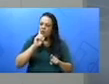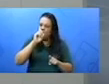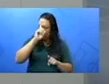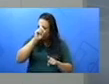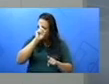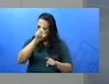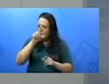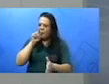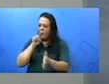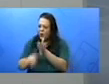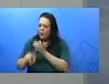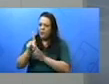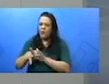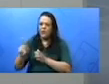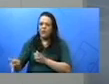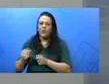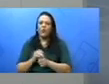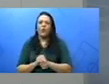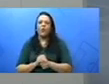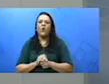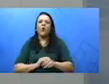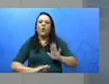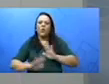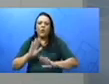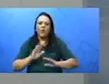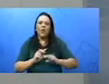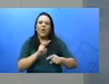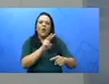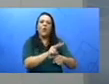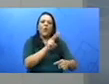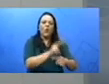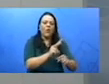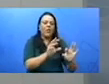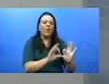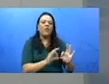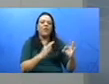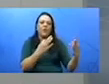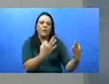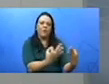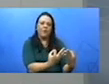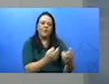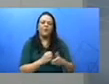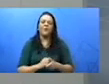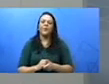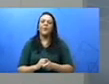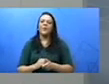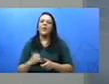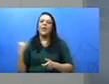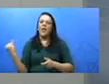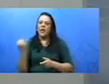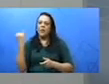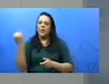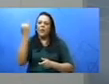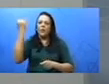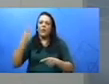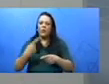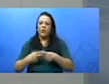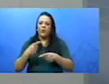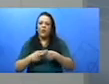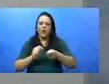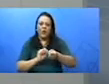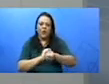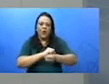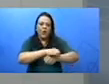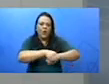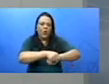cuidem de seus familiares. Eu sempre digo isso porque é muito importante. Nós ainda estamos num clima de pandemia. Logo,